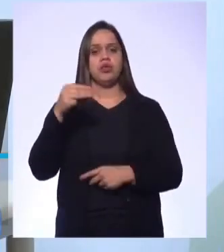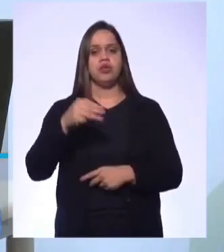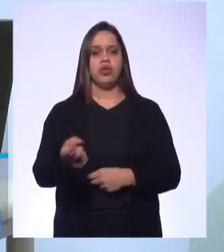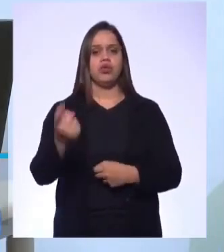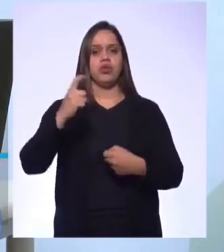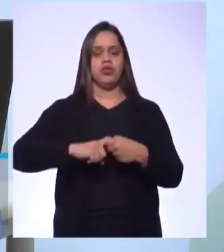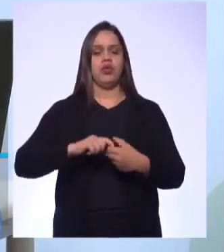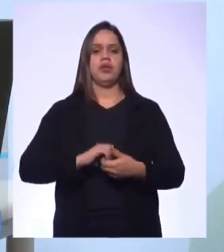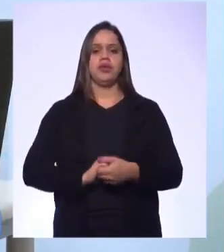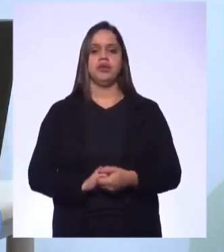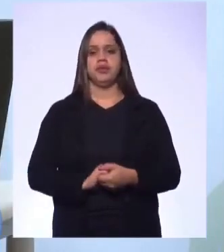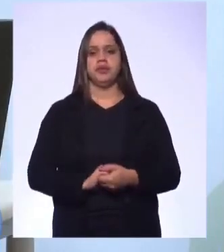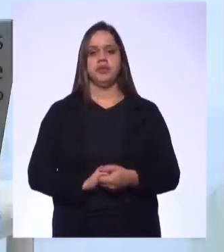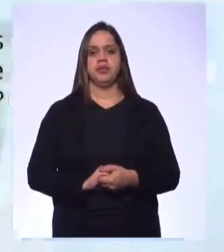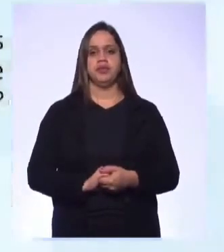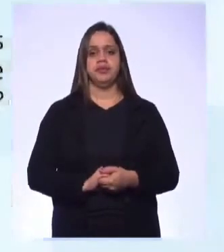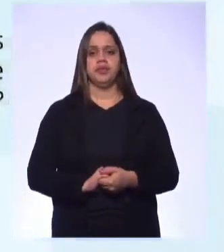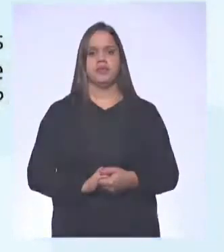para responder.